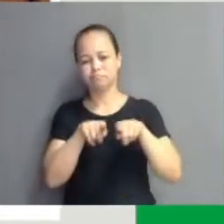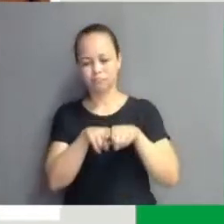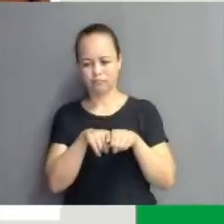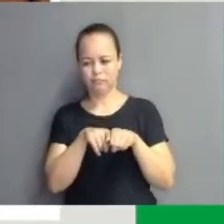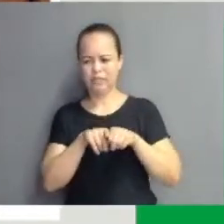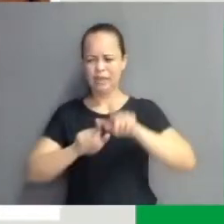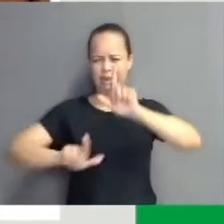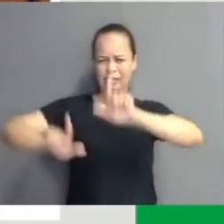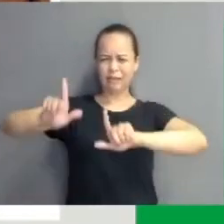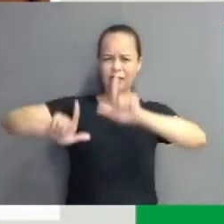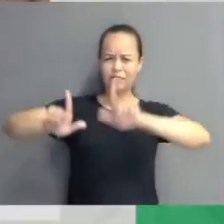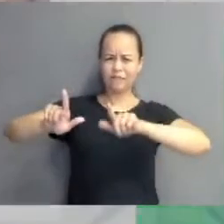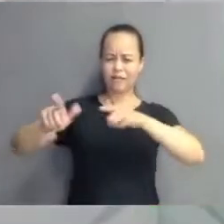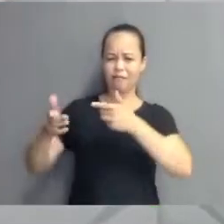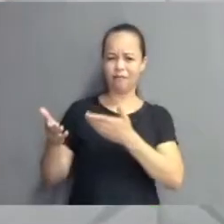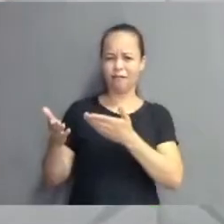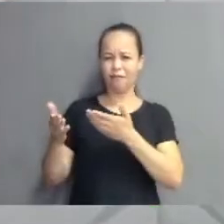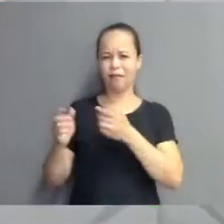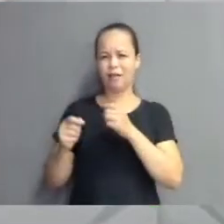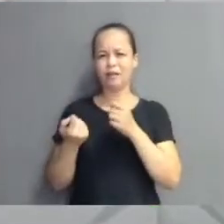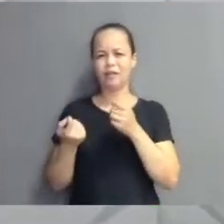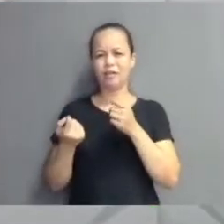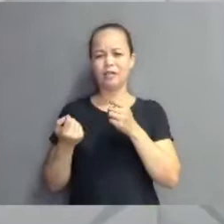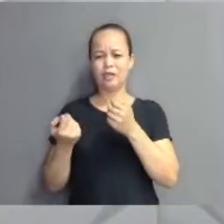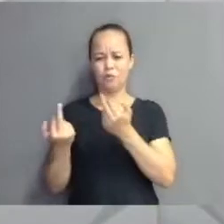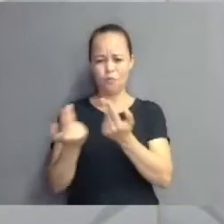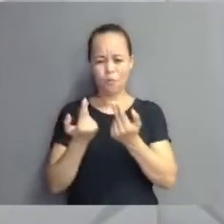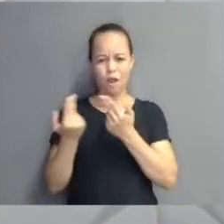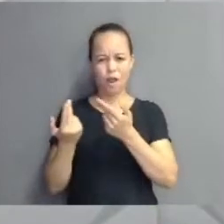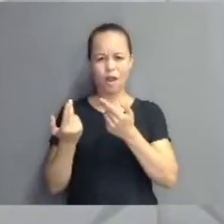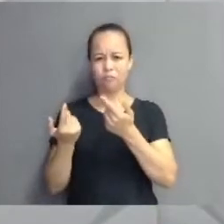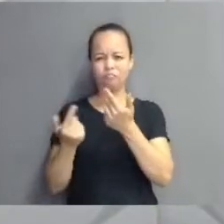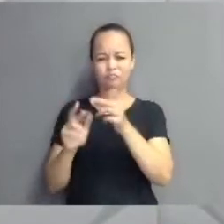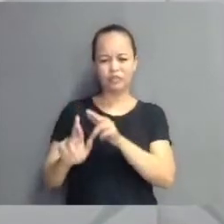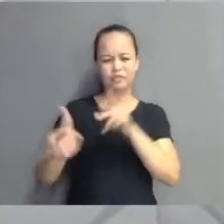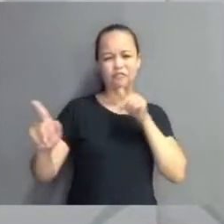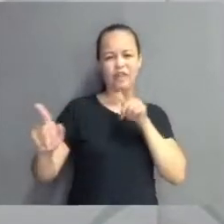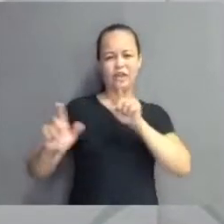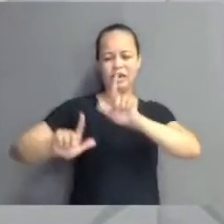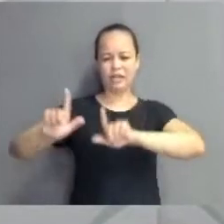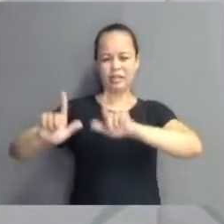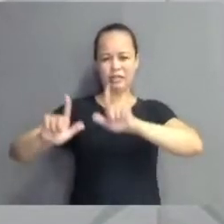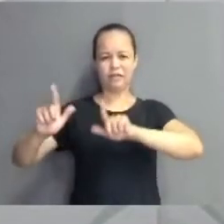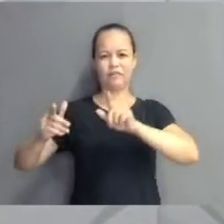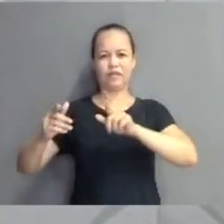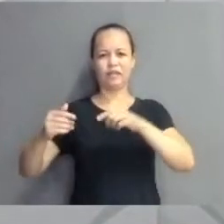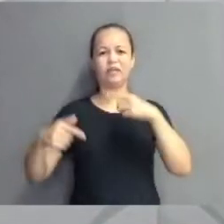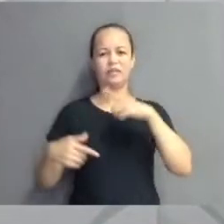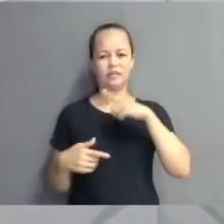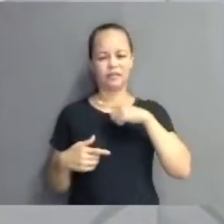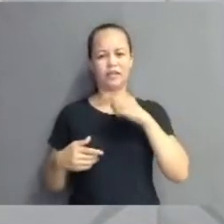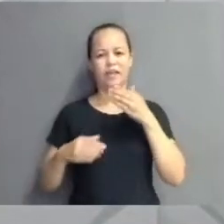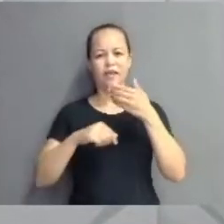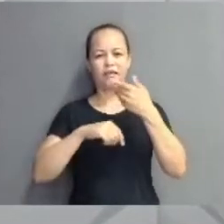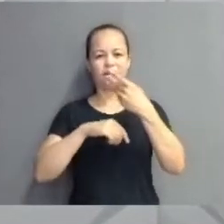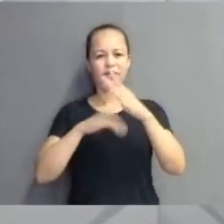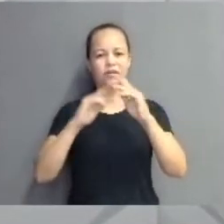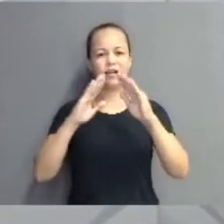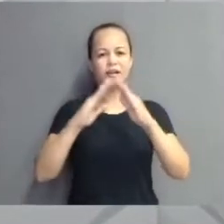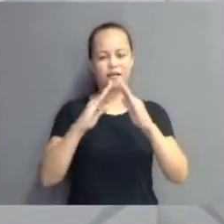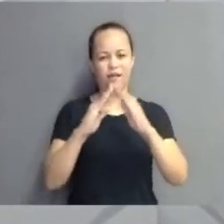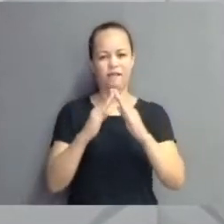nada tem a ver né com aquela TV que você tem na sua sala nem de longe ela parece porque porque